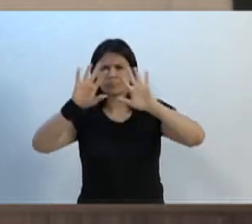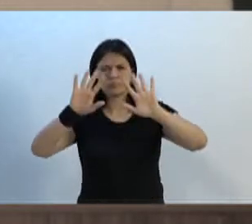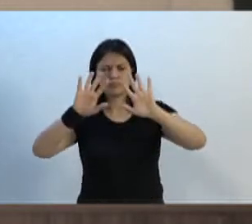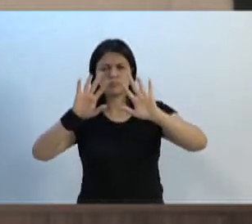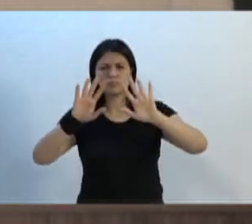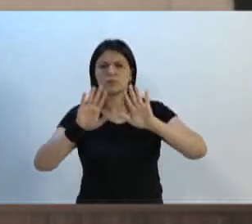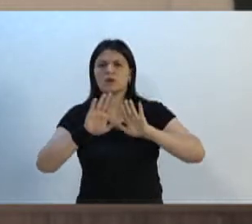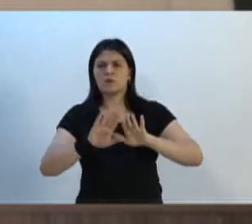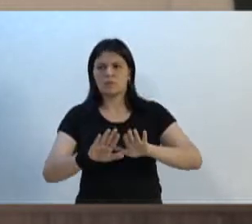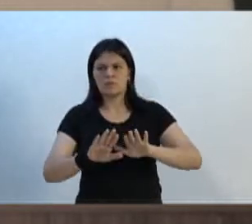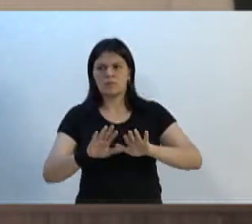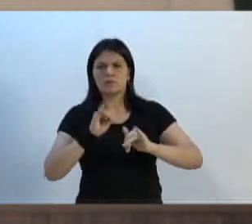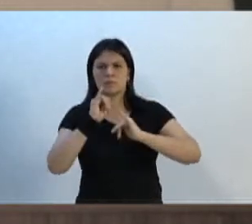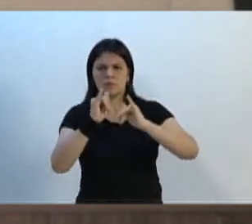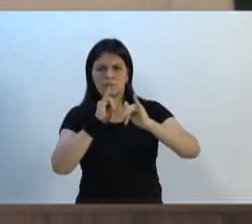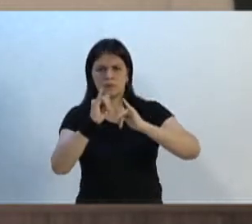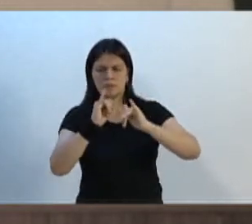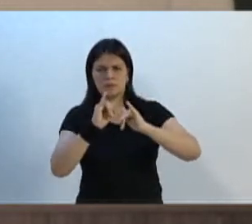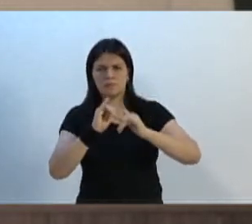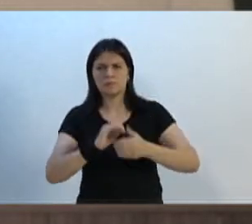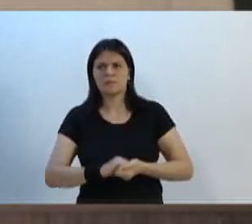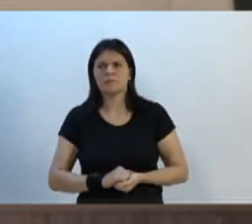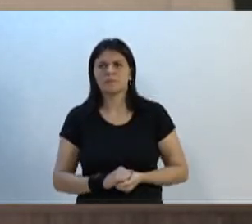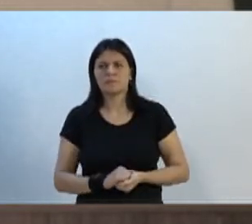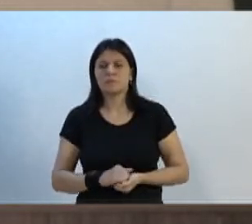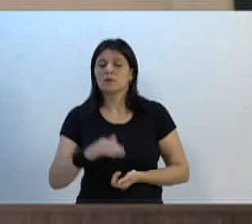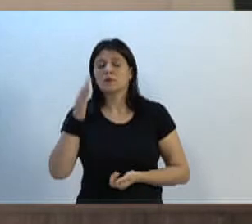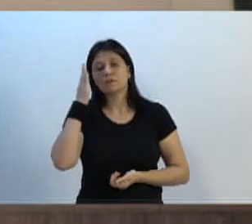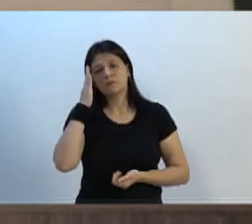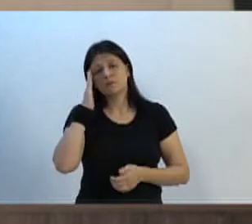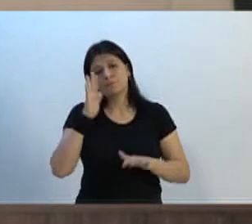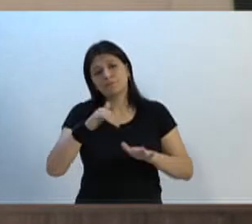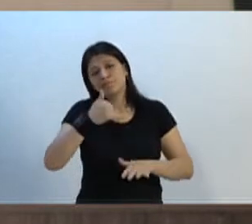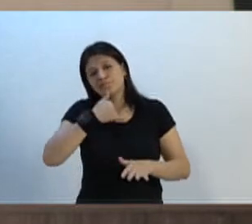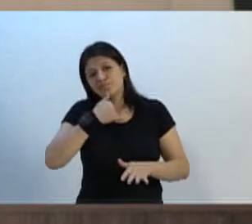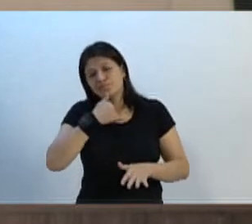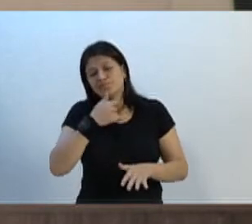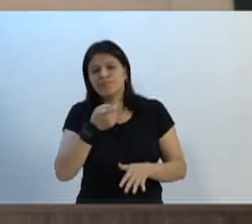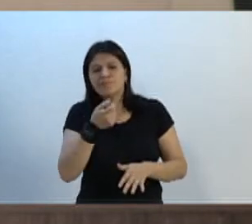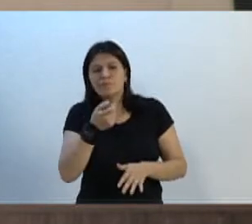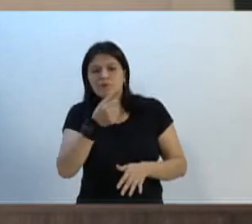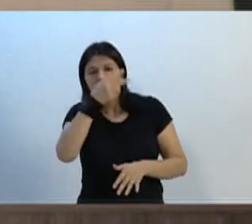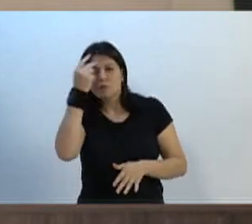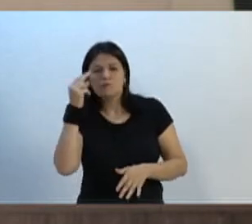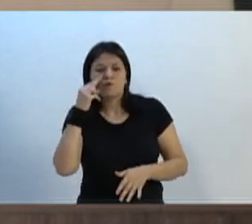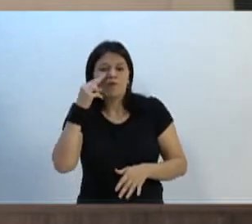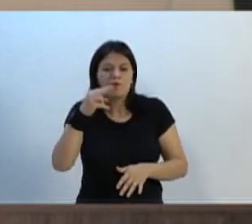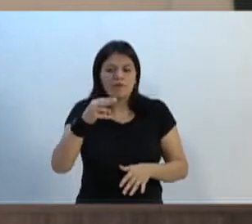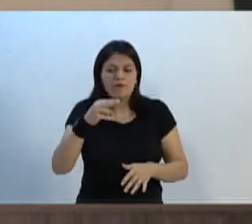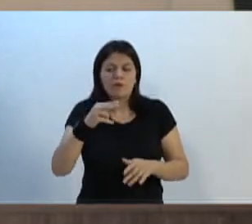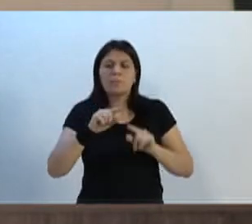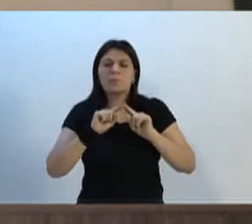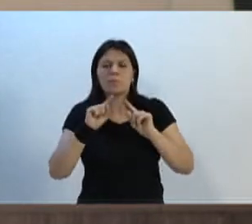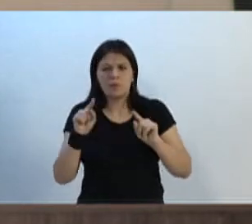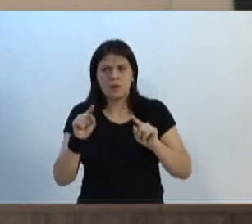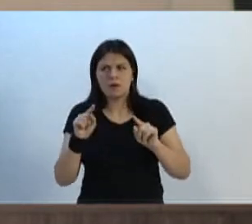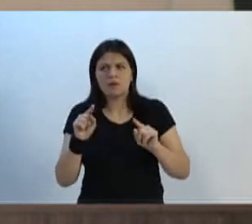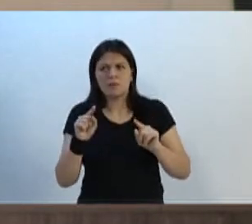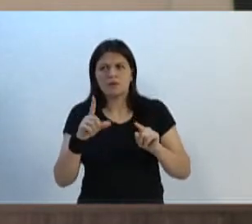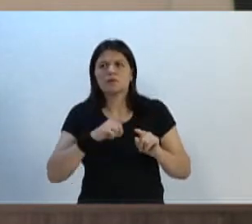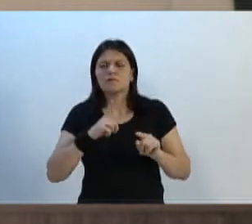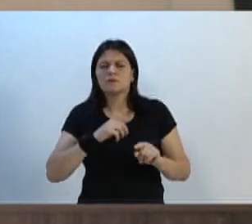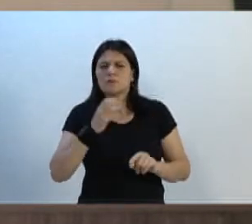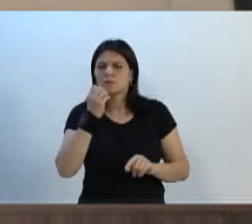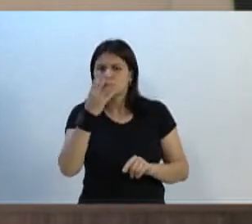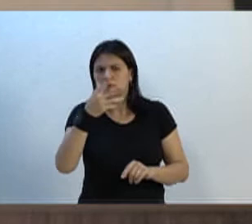e fiquem sim no portal transparência a gente sabe que infelizmente pouca gente vê o portal transparência mas nós temos boas pessoas